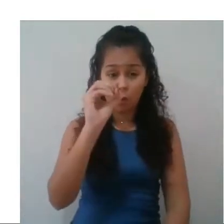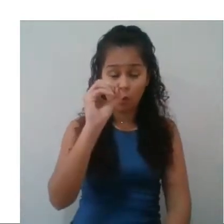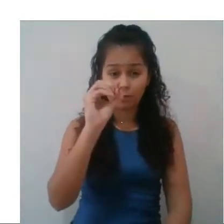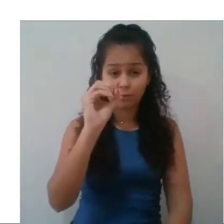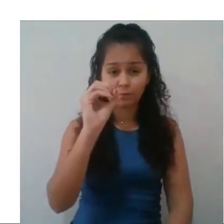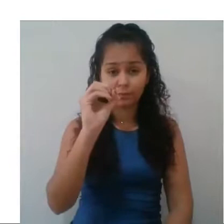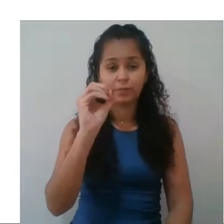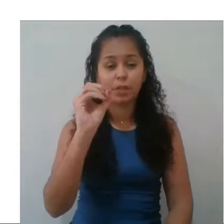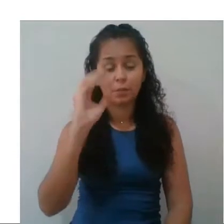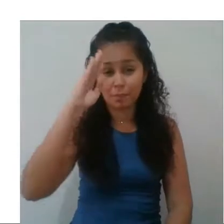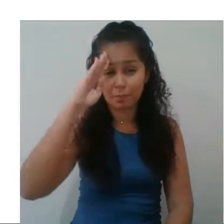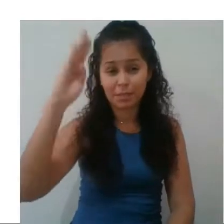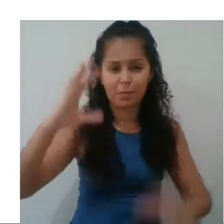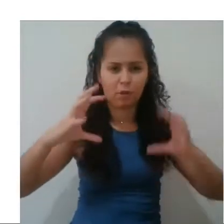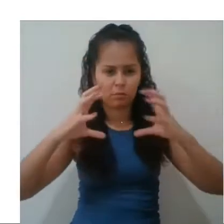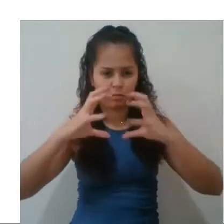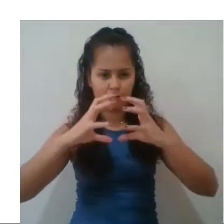centro da esfera.